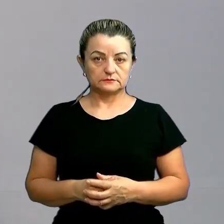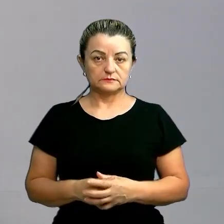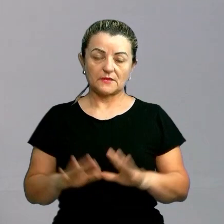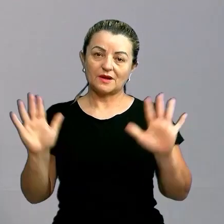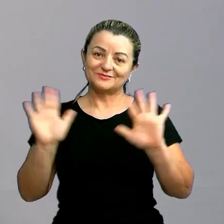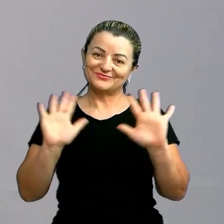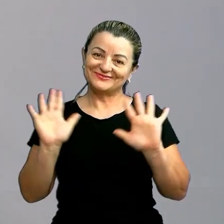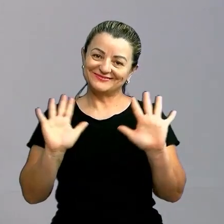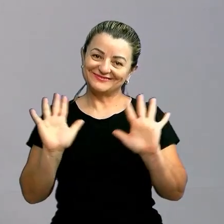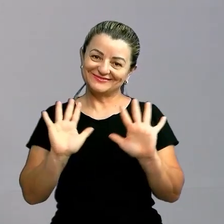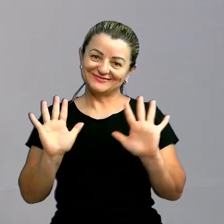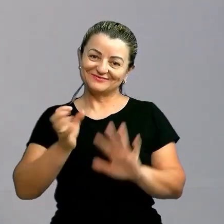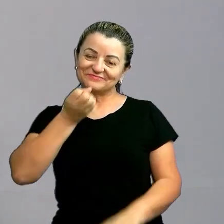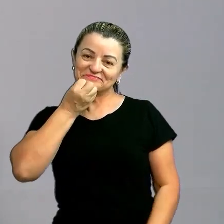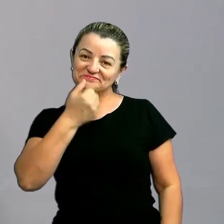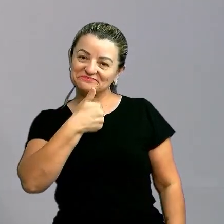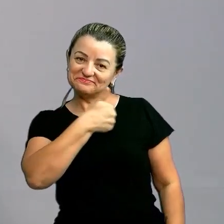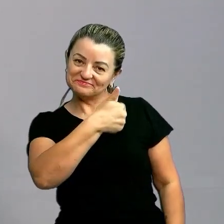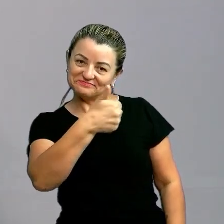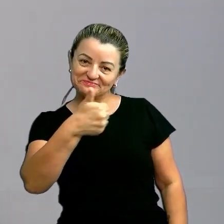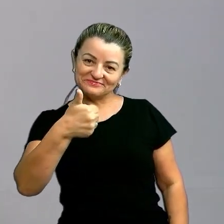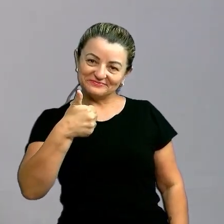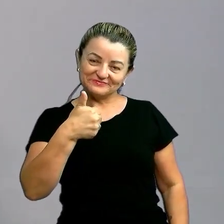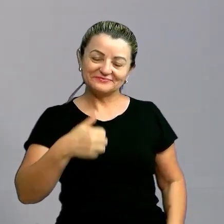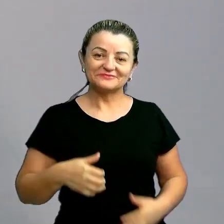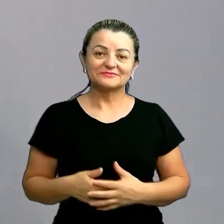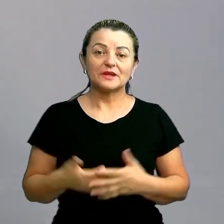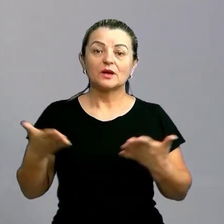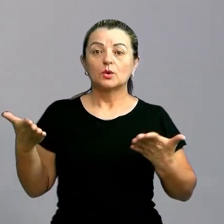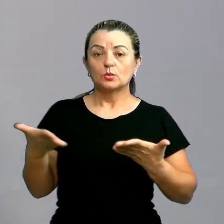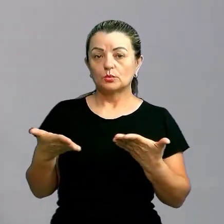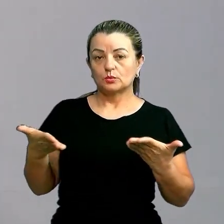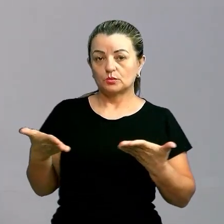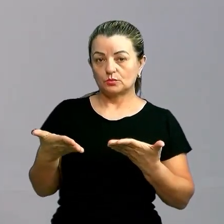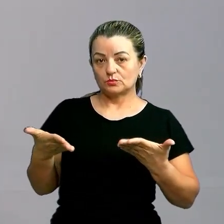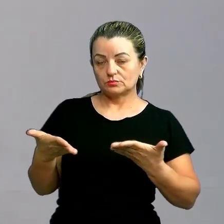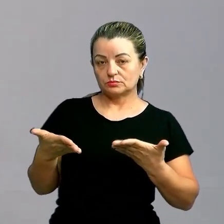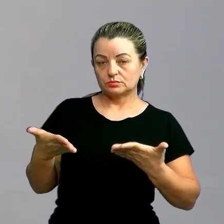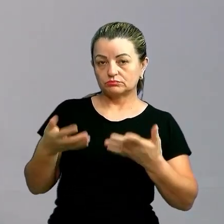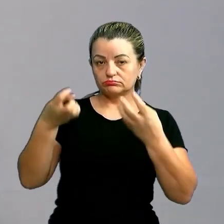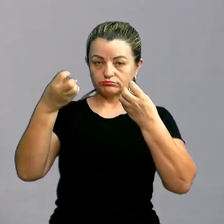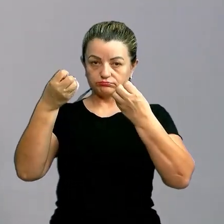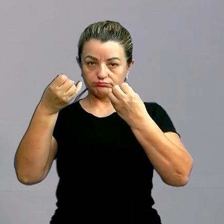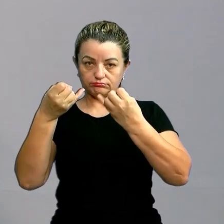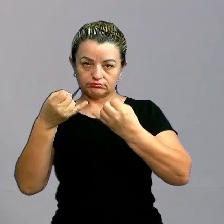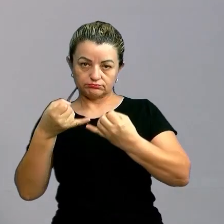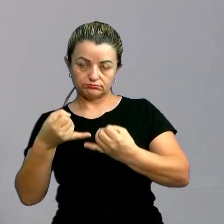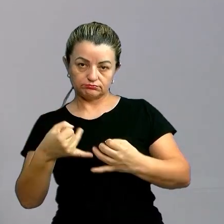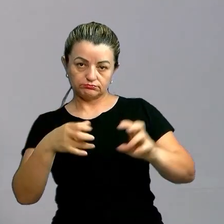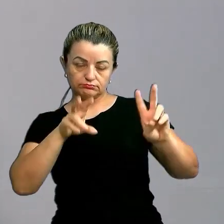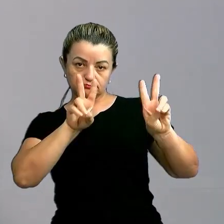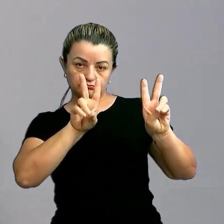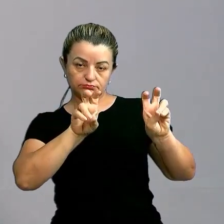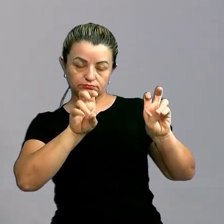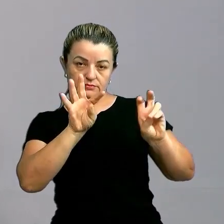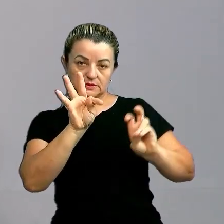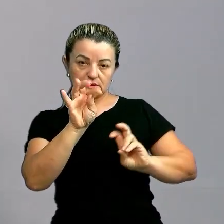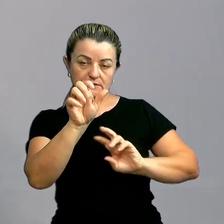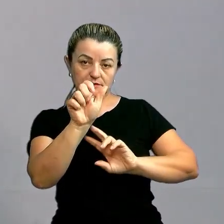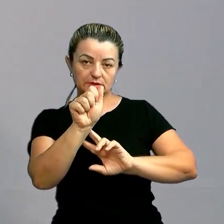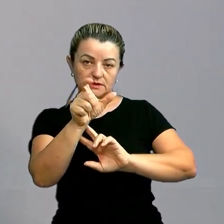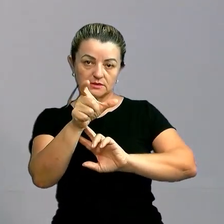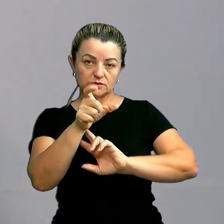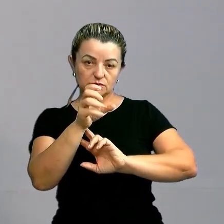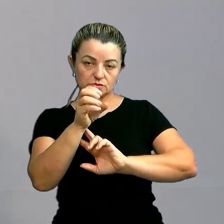Olá pessoal, tudo bem com vocês? Hoje nós vamos falar sobre a taxonomia,